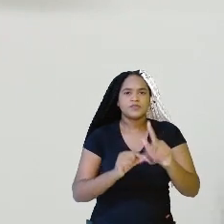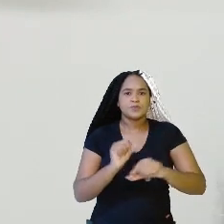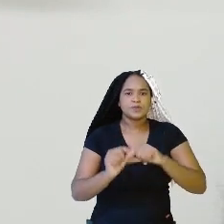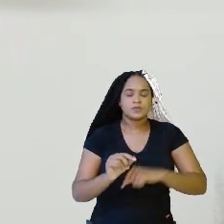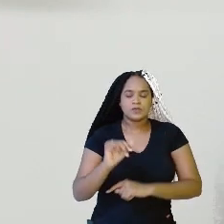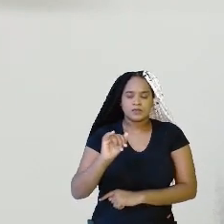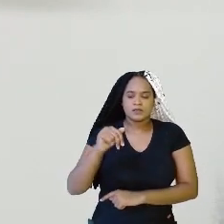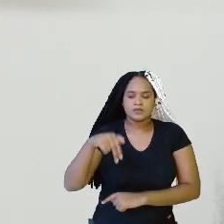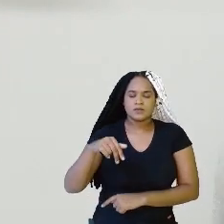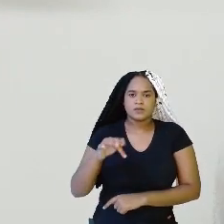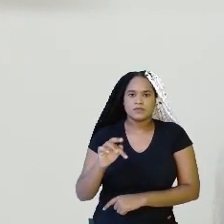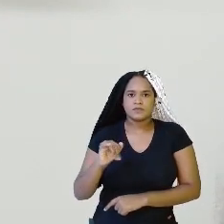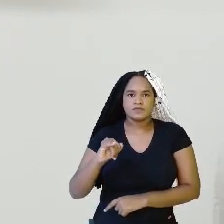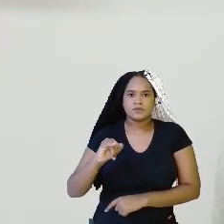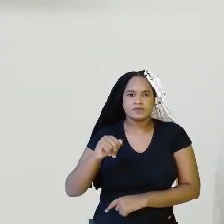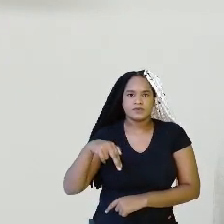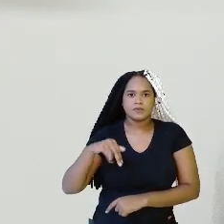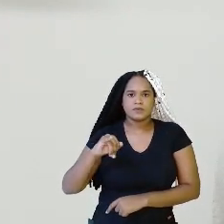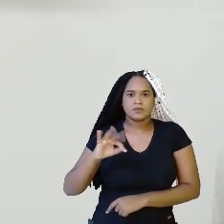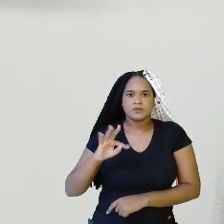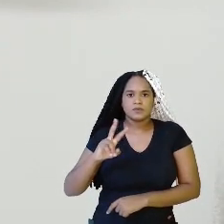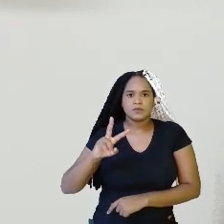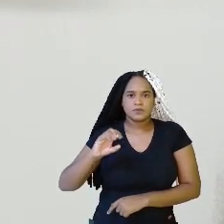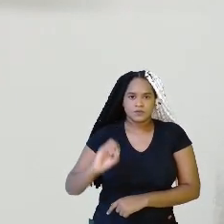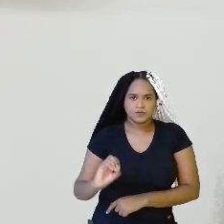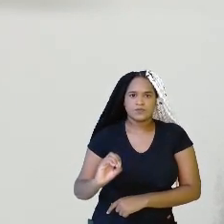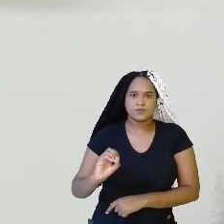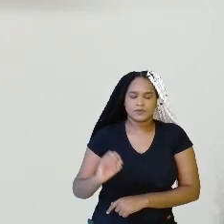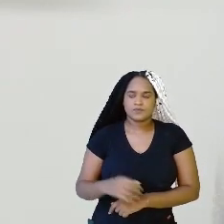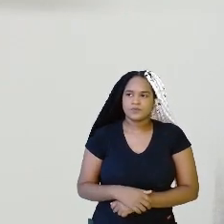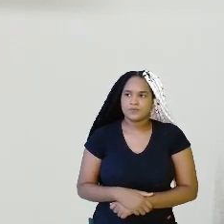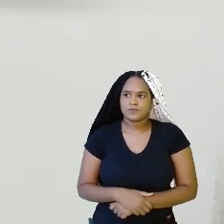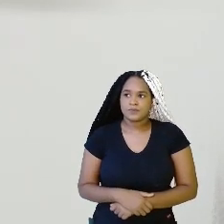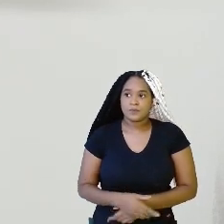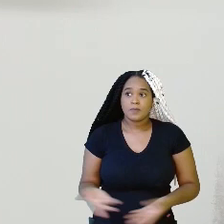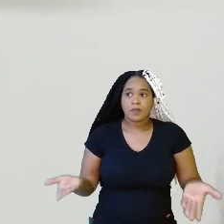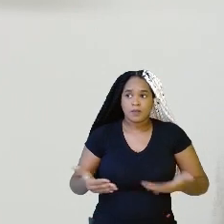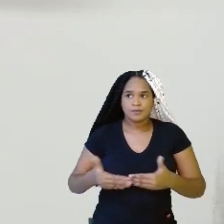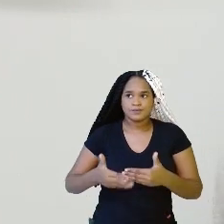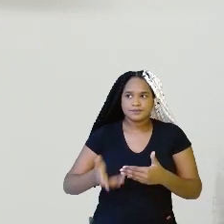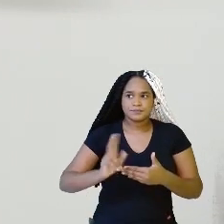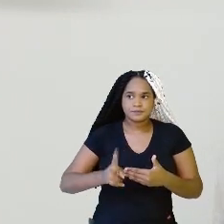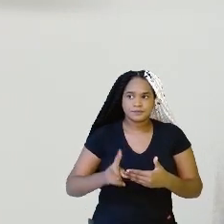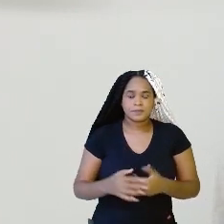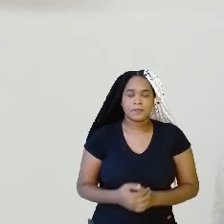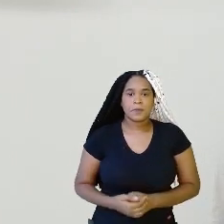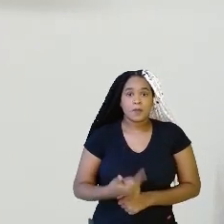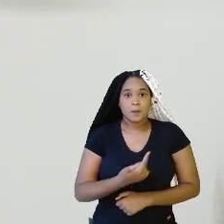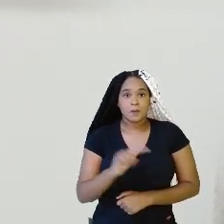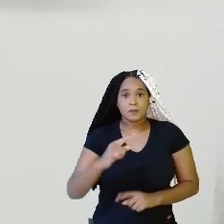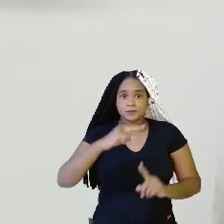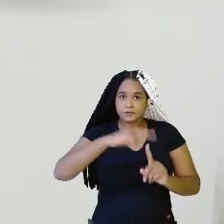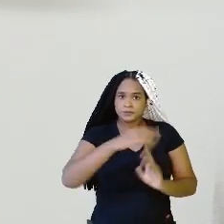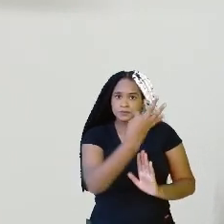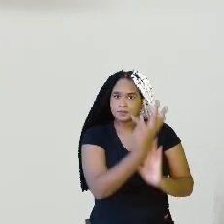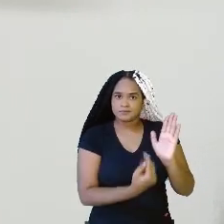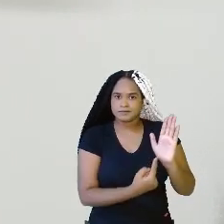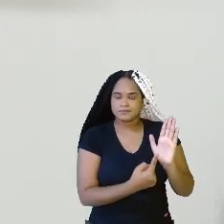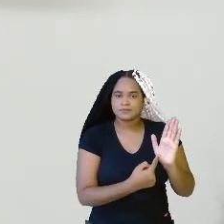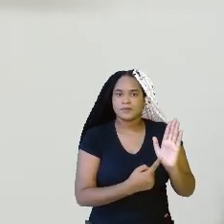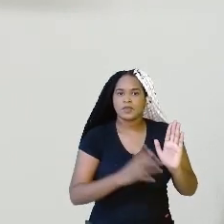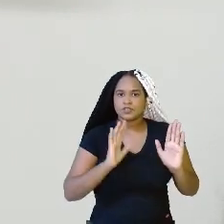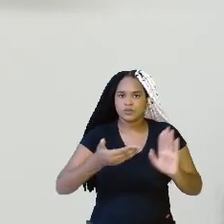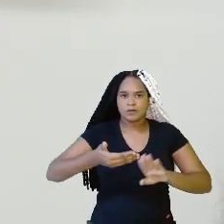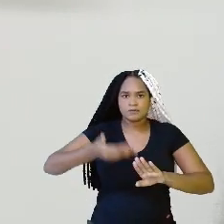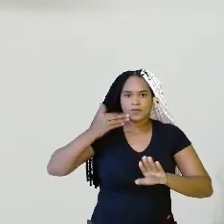certo? Como os demais estão. Vamos continuar. Vamos agora ver em outro tipo de texto. Nós vimos na